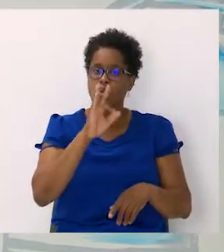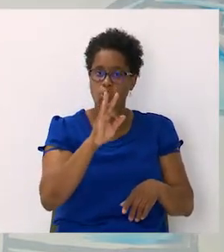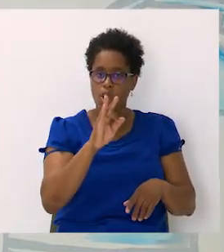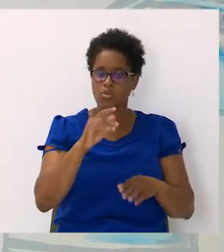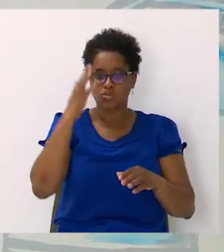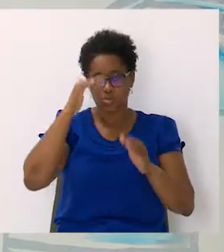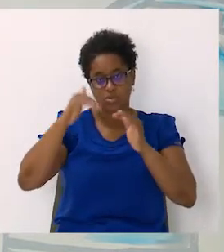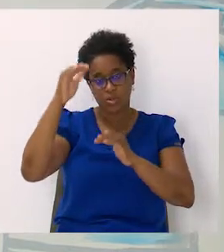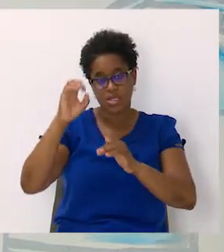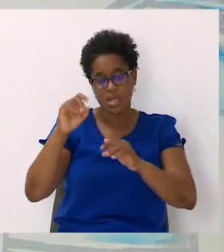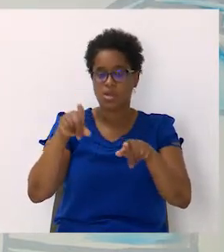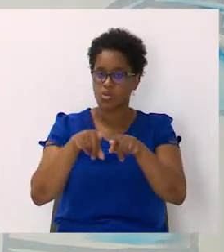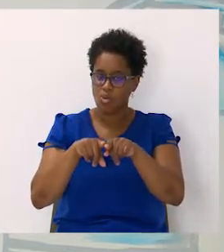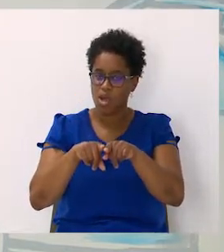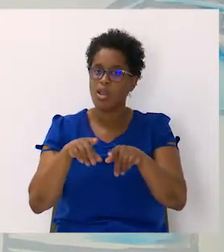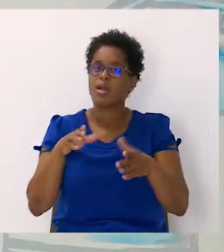de expoente 0